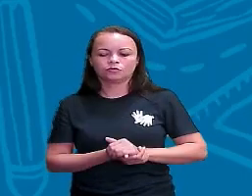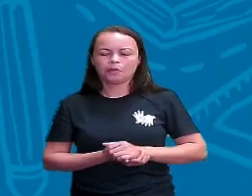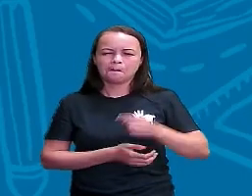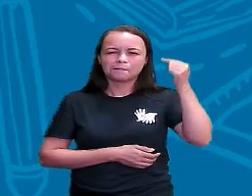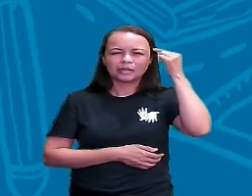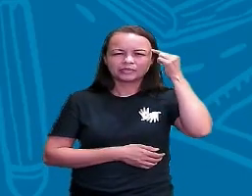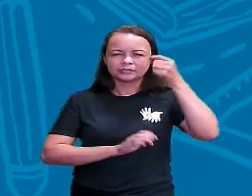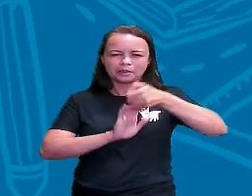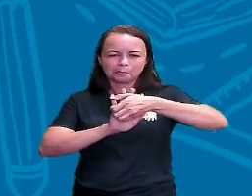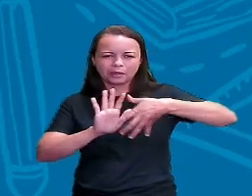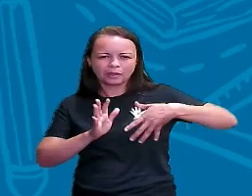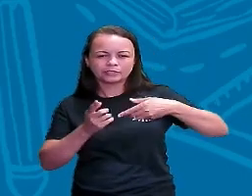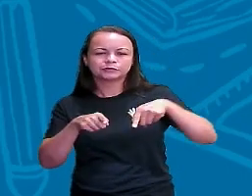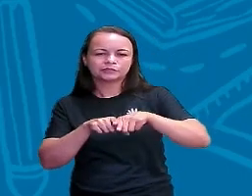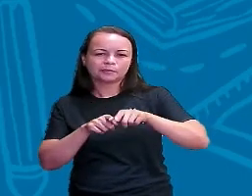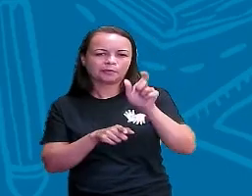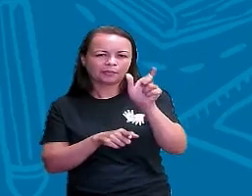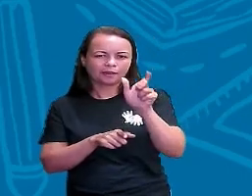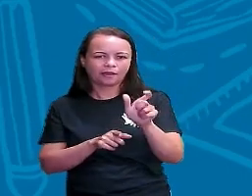e figuras de palavras.